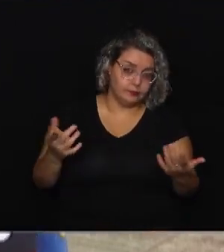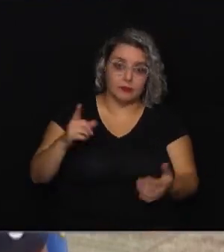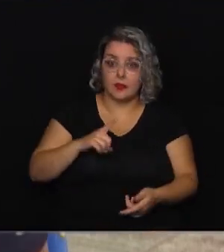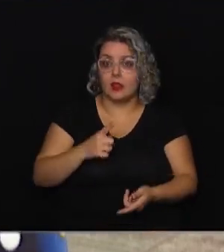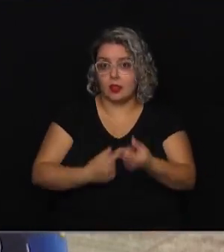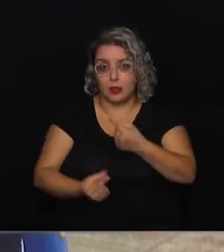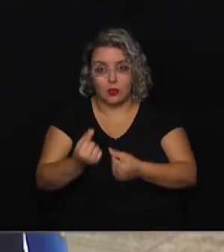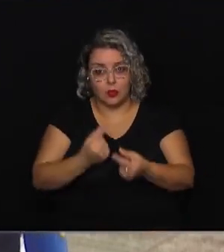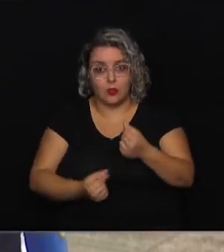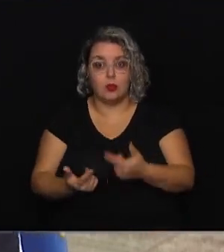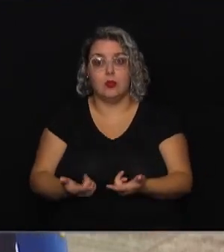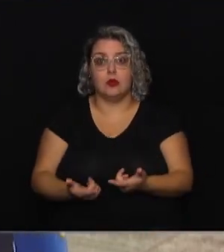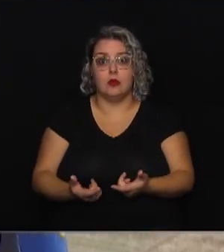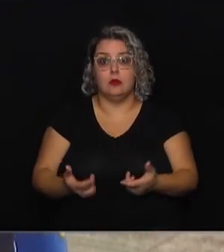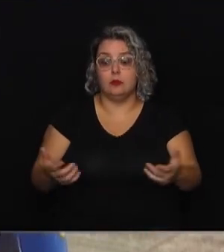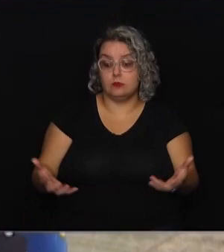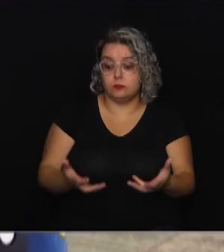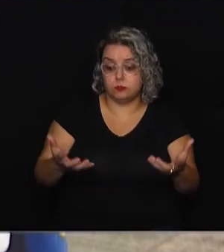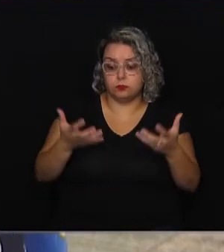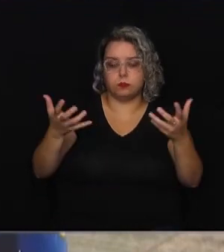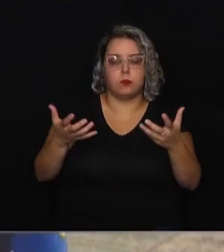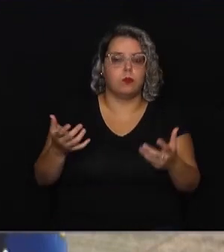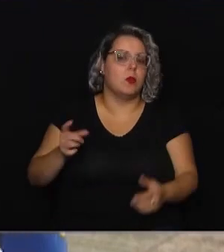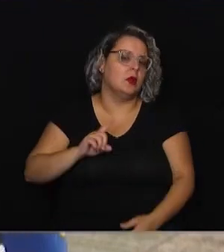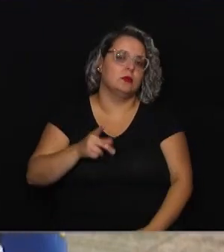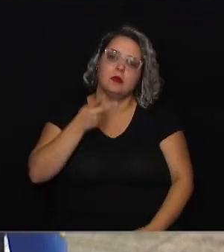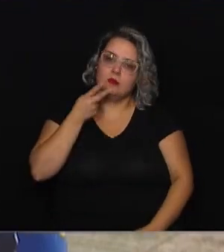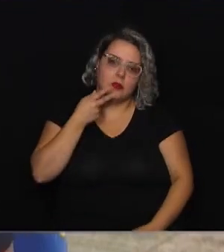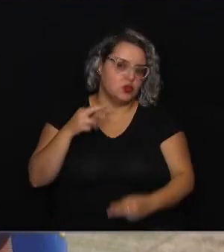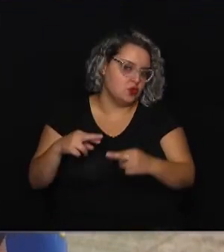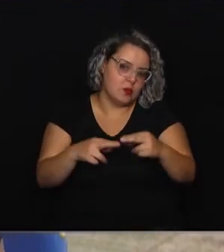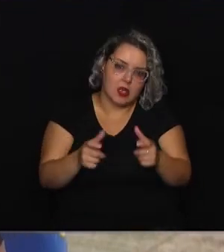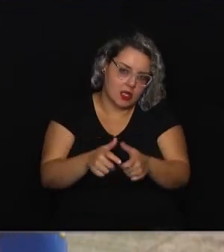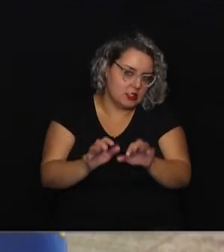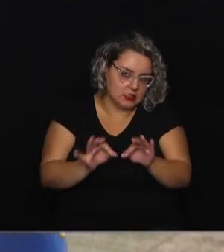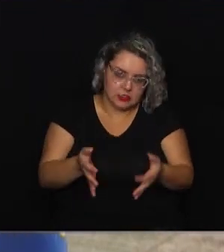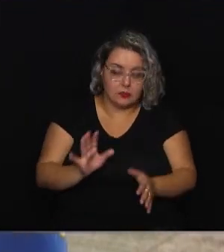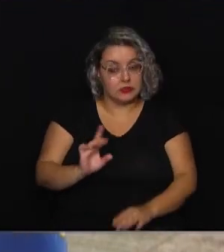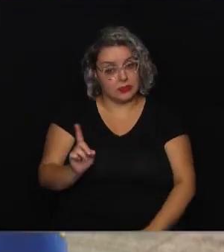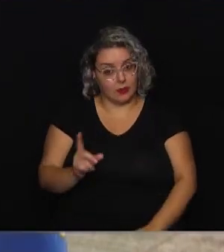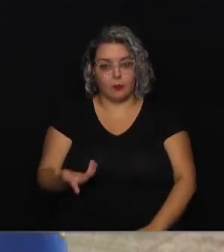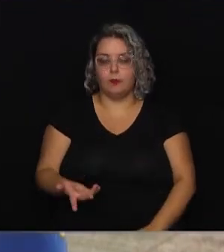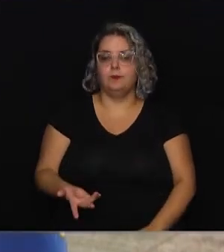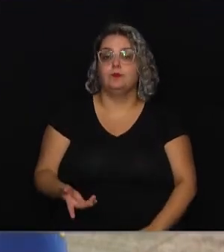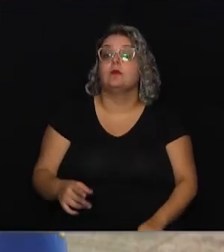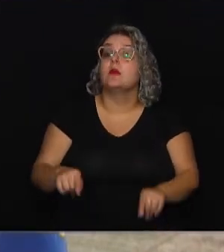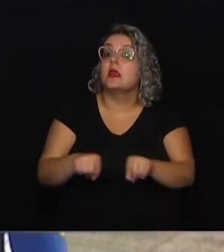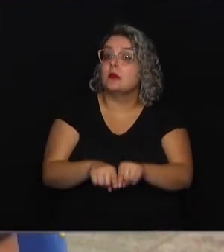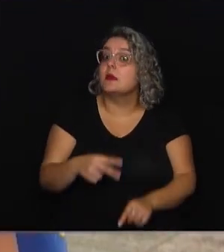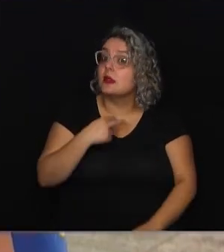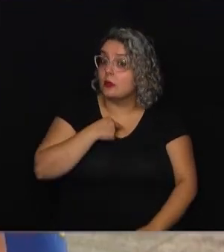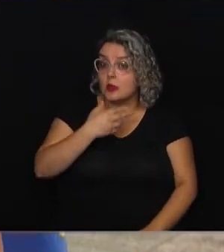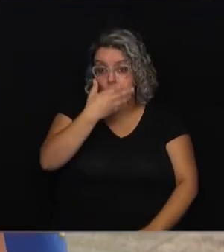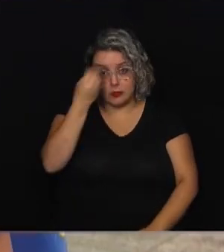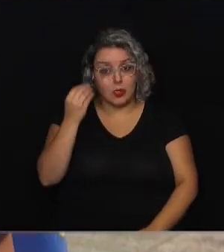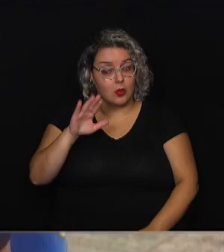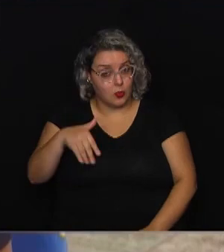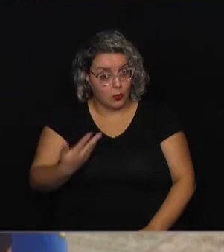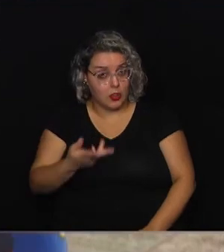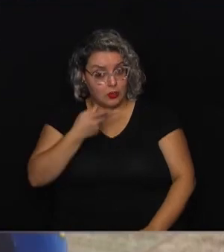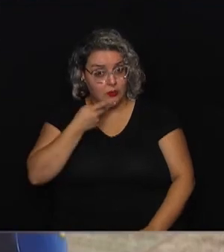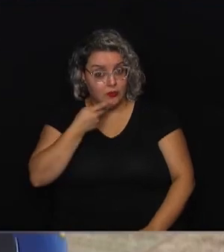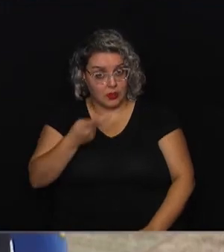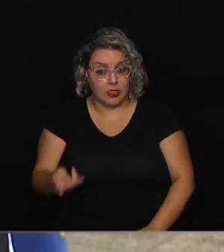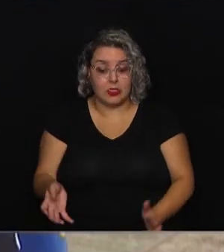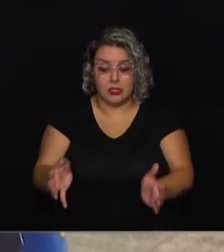orçamento também muito pujante, então a gente não está falando de uma rede pequena. E a gente não pode também esquecer que quando a gente vai falar na